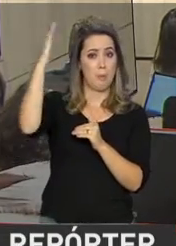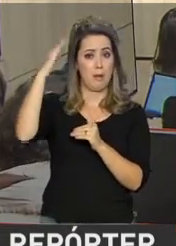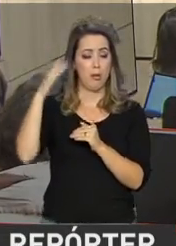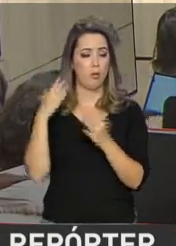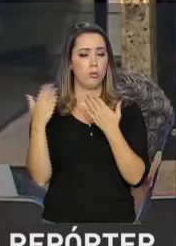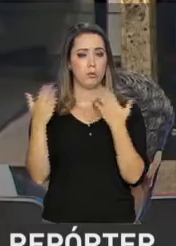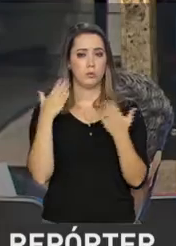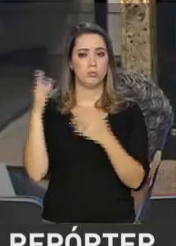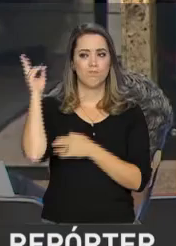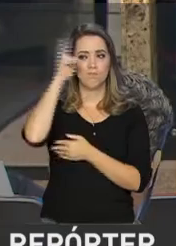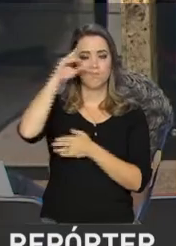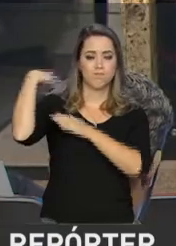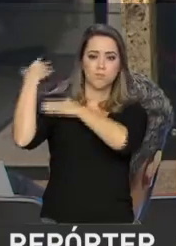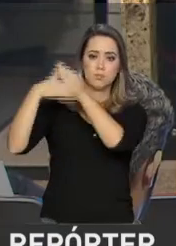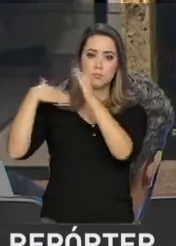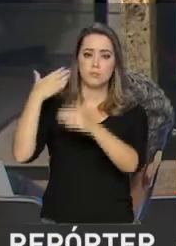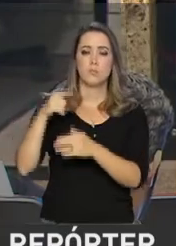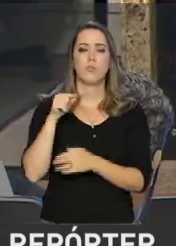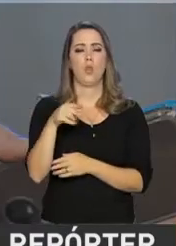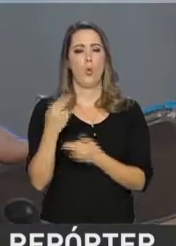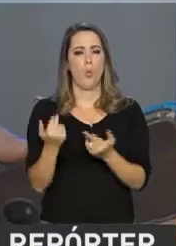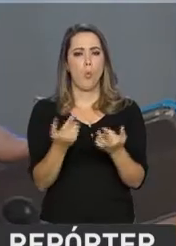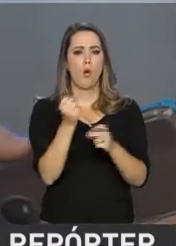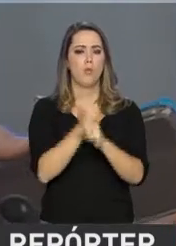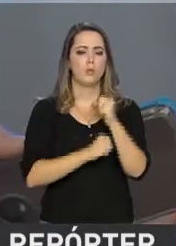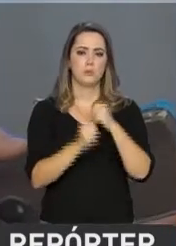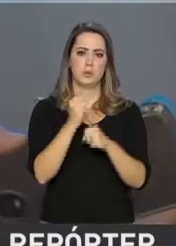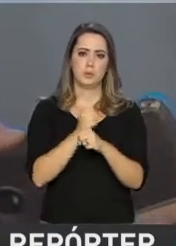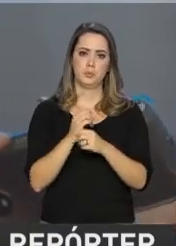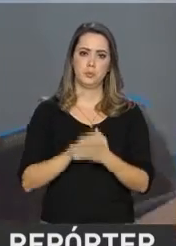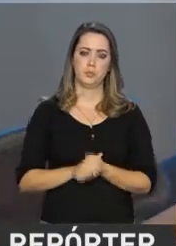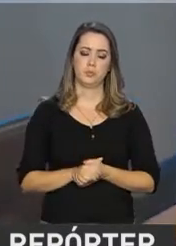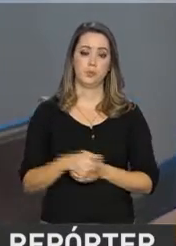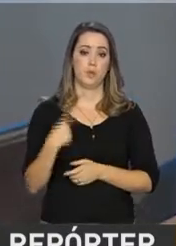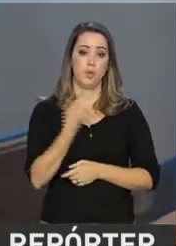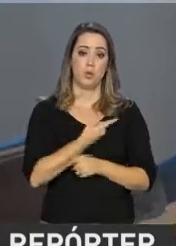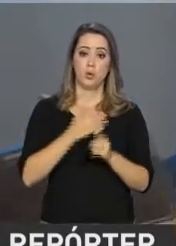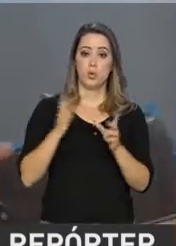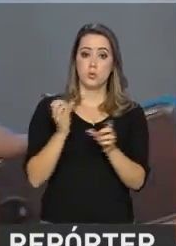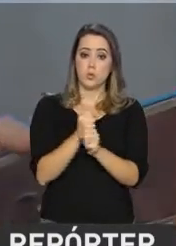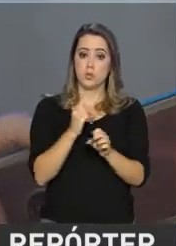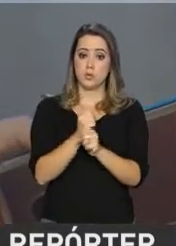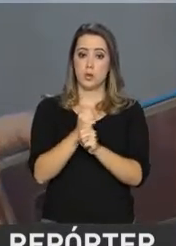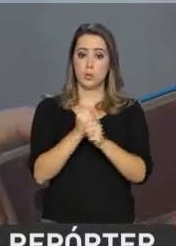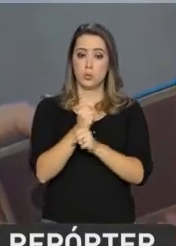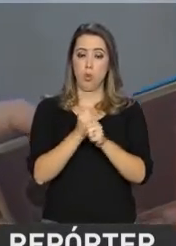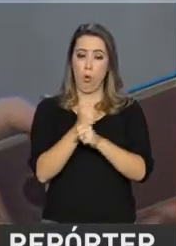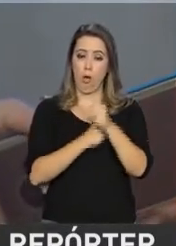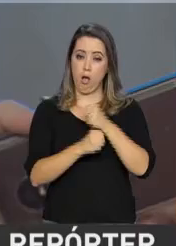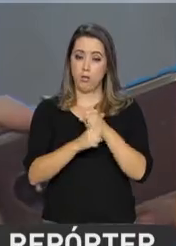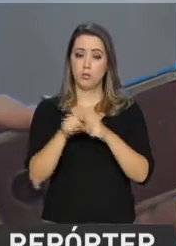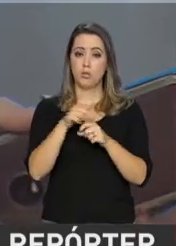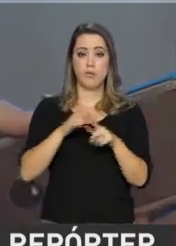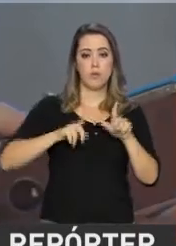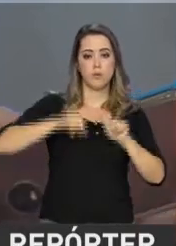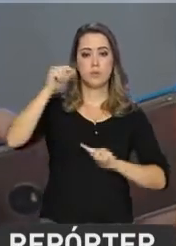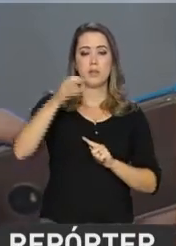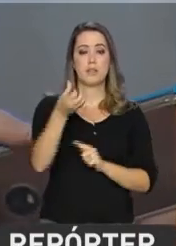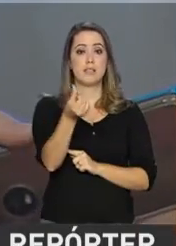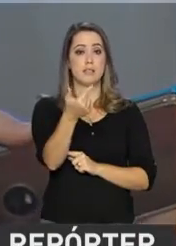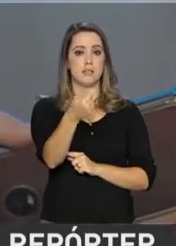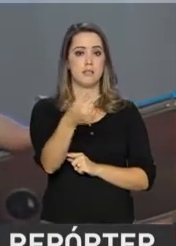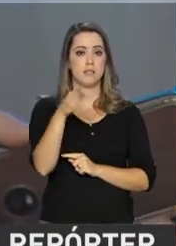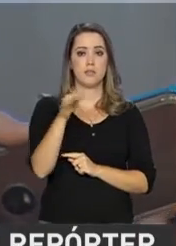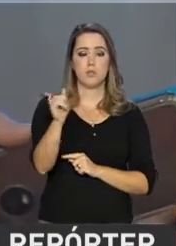mantém a tendência positiva do ano passado tivemos um saldo recorde do ano passado 67 bilhões de dólares